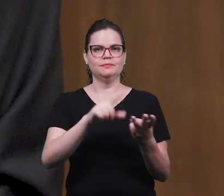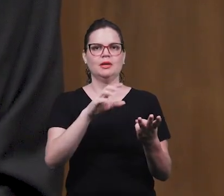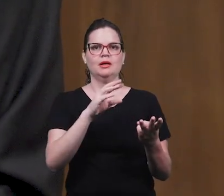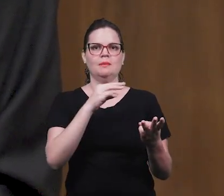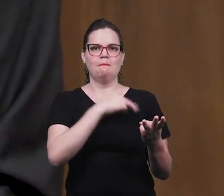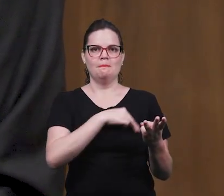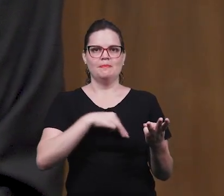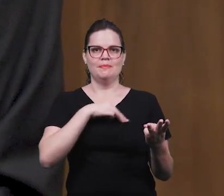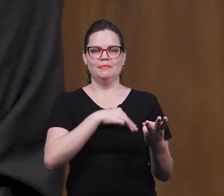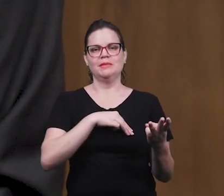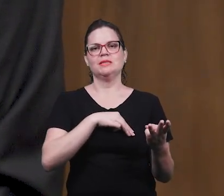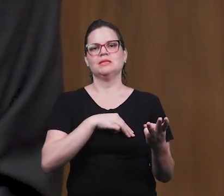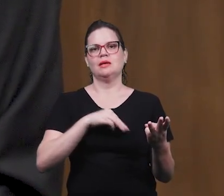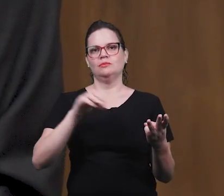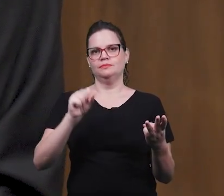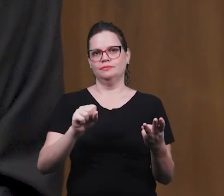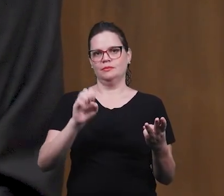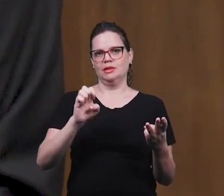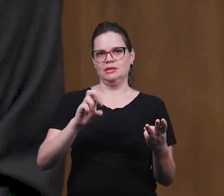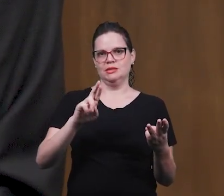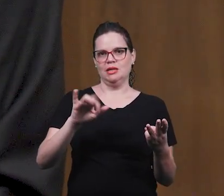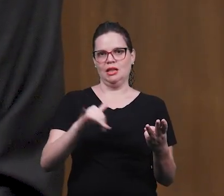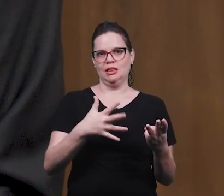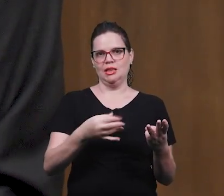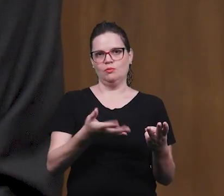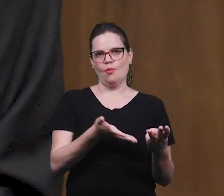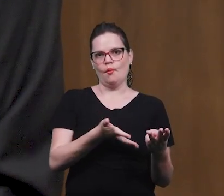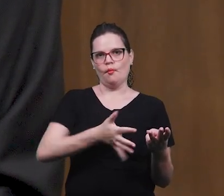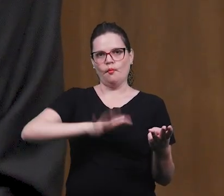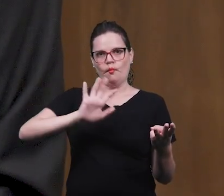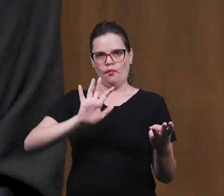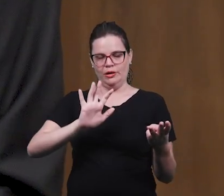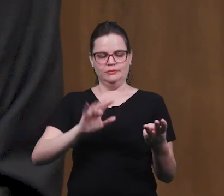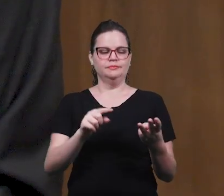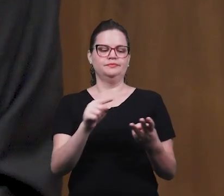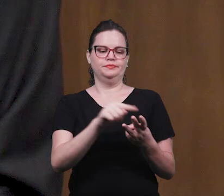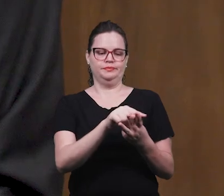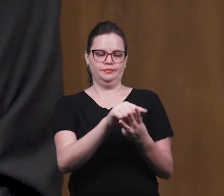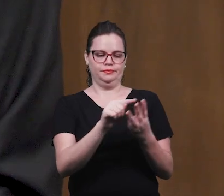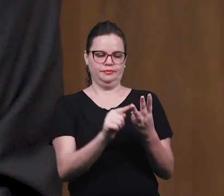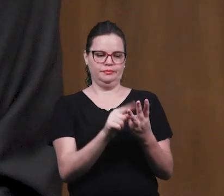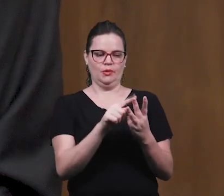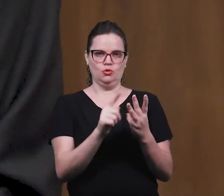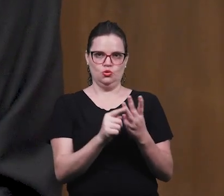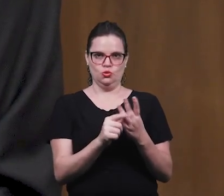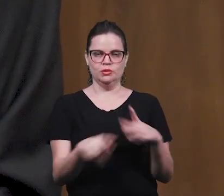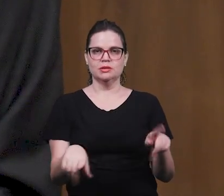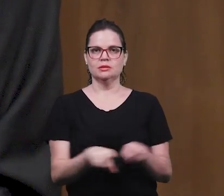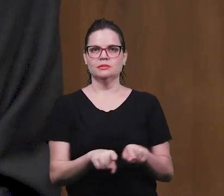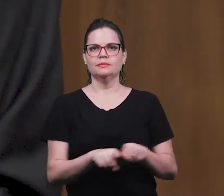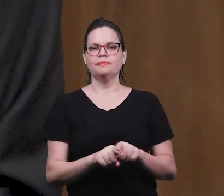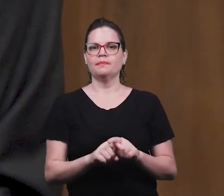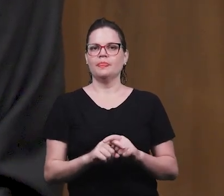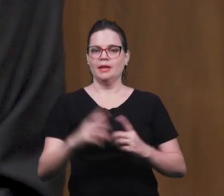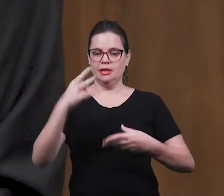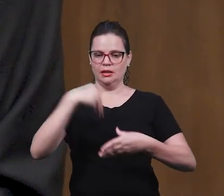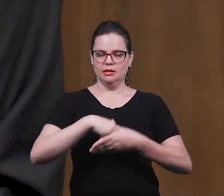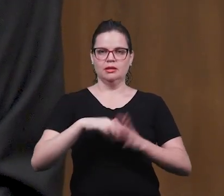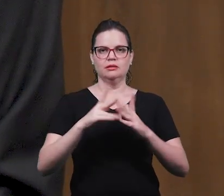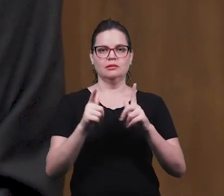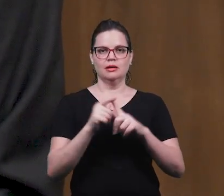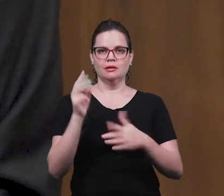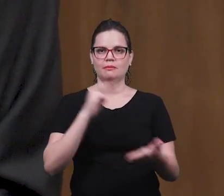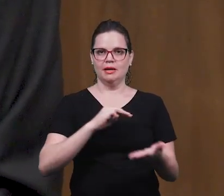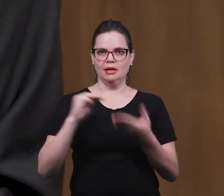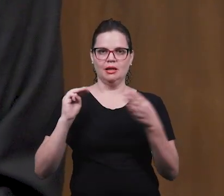Então, e tanto a Missão Sertão quanto a Missão Amazônia são um projeto que a Igreja, né, é um projeto